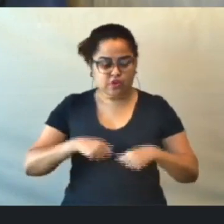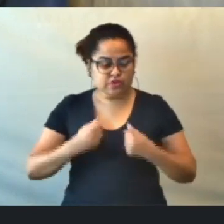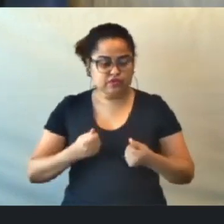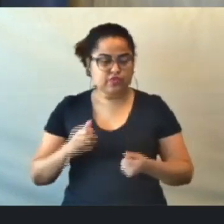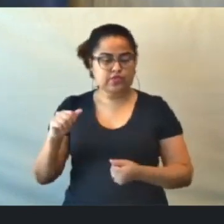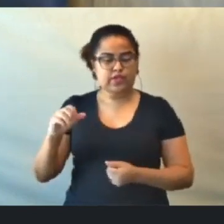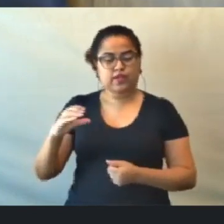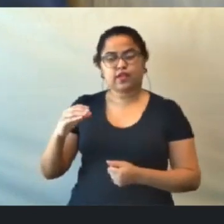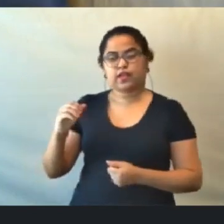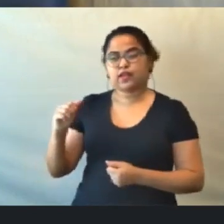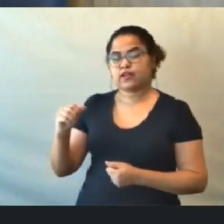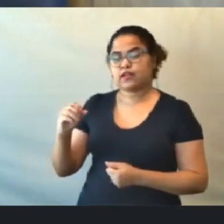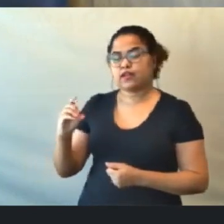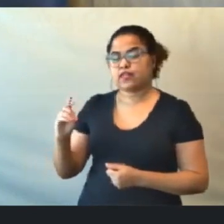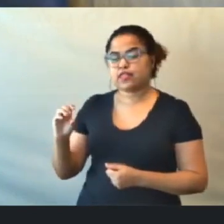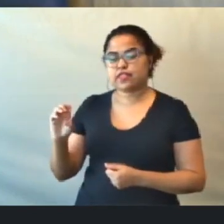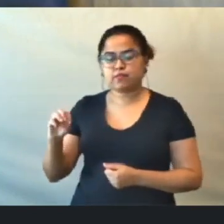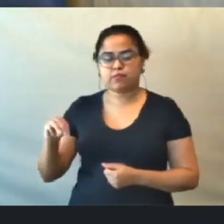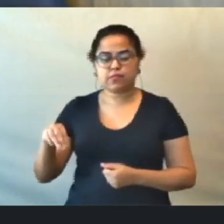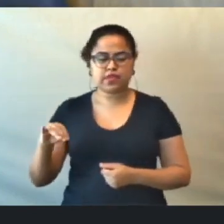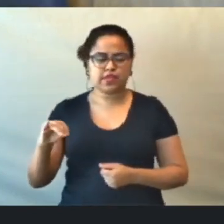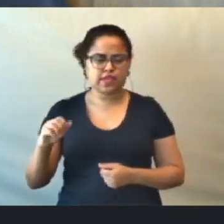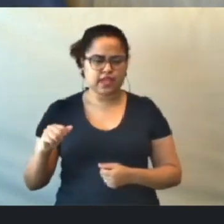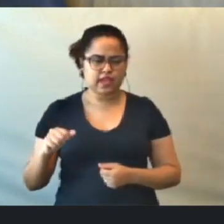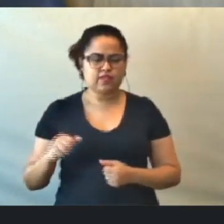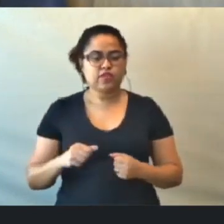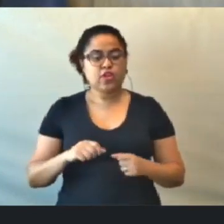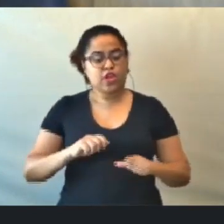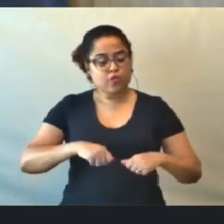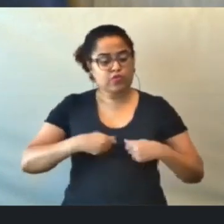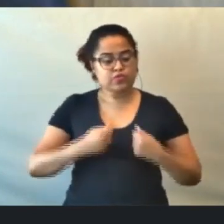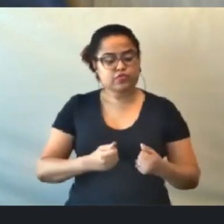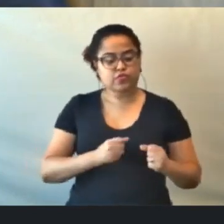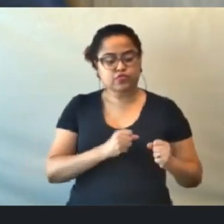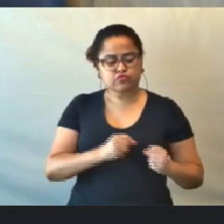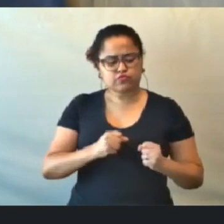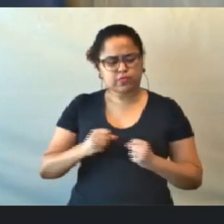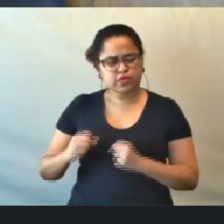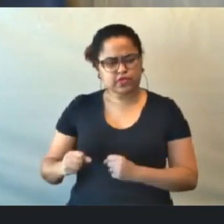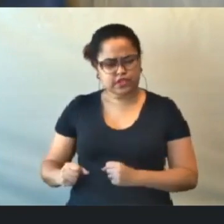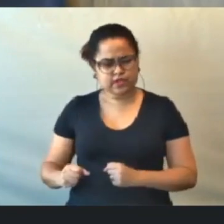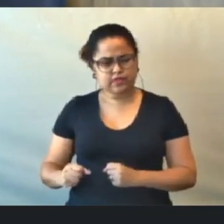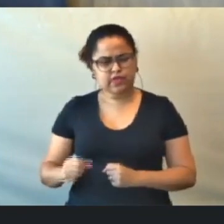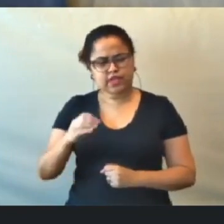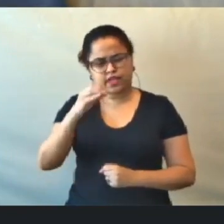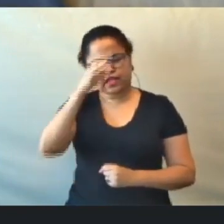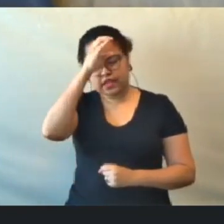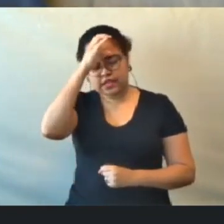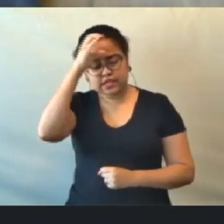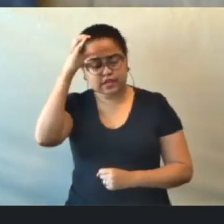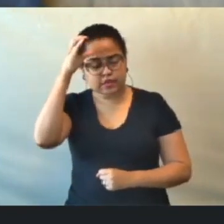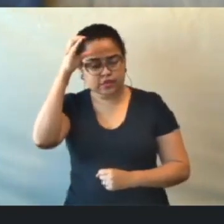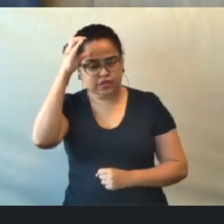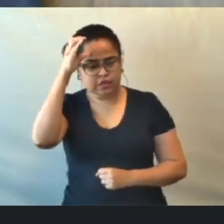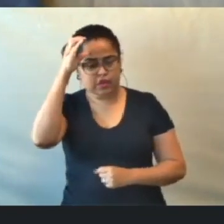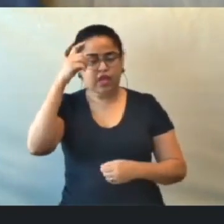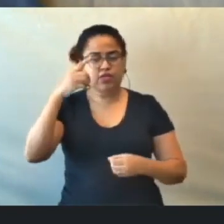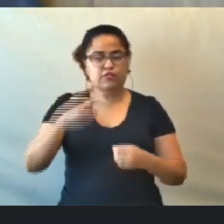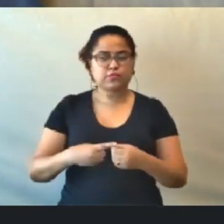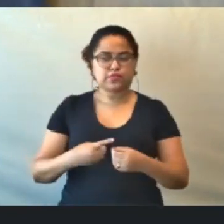poder, dos poderes, das câmaras municipais e do município, dos municípios,